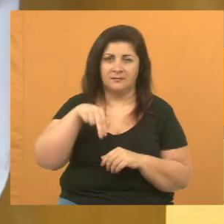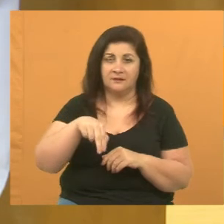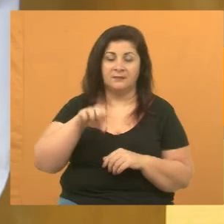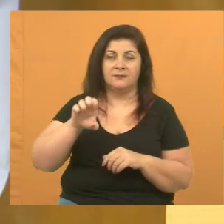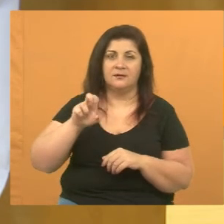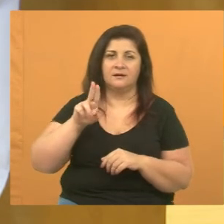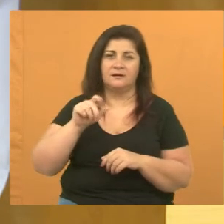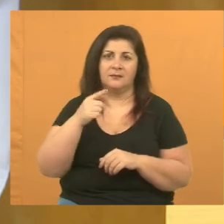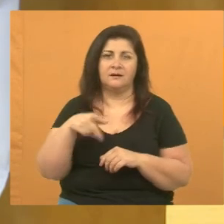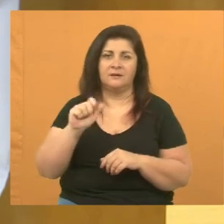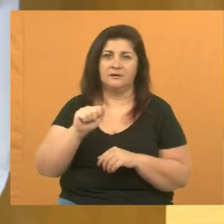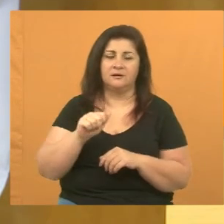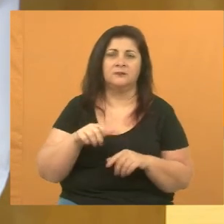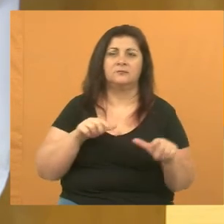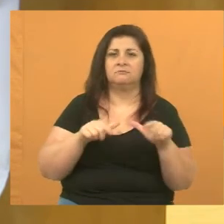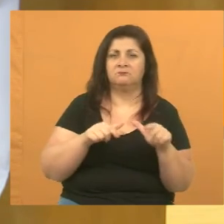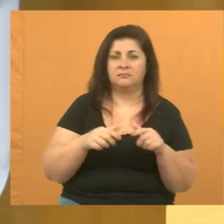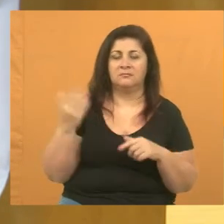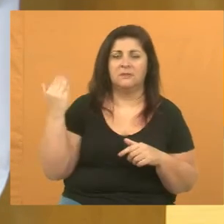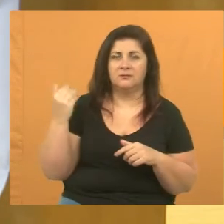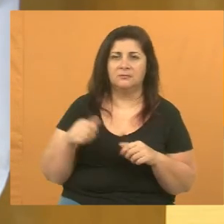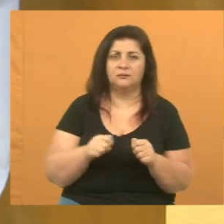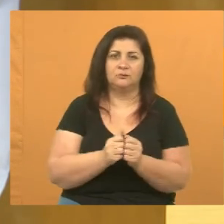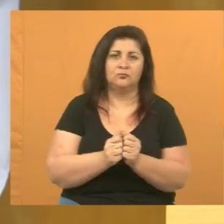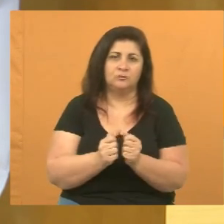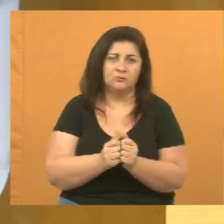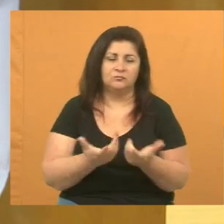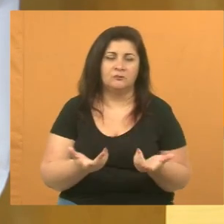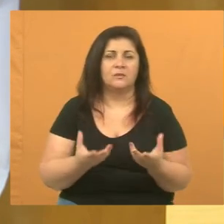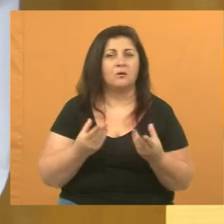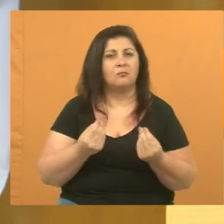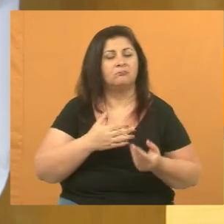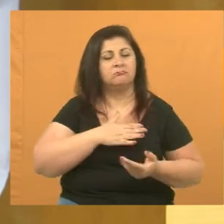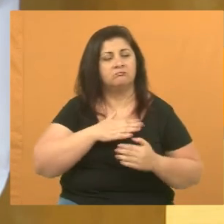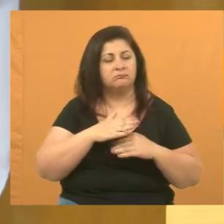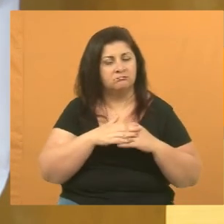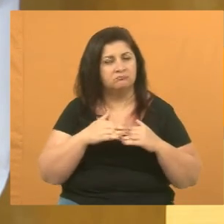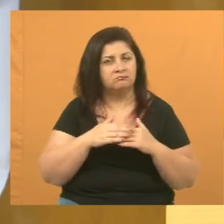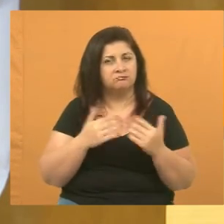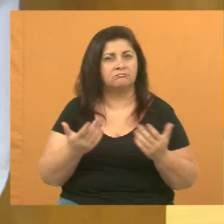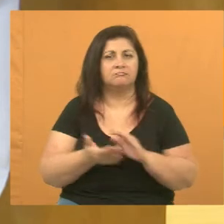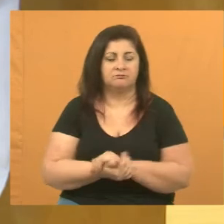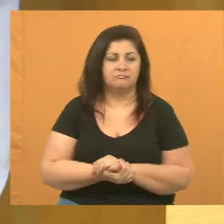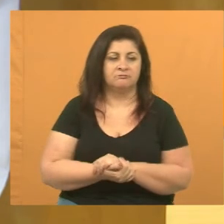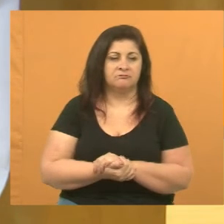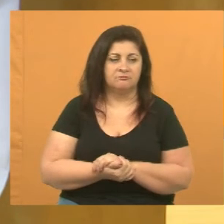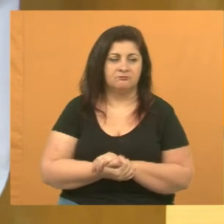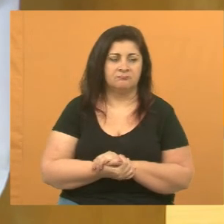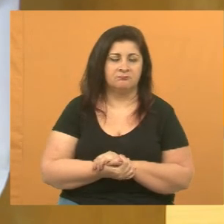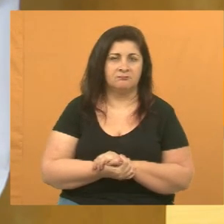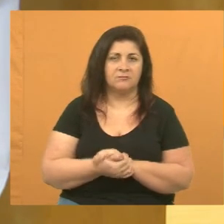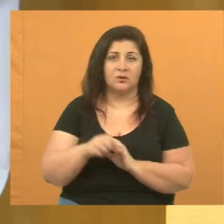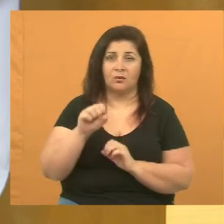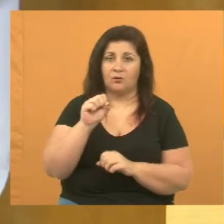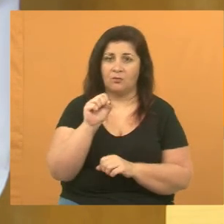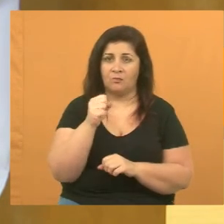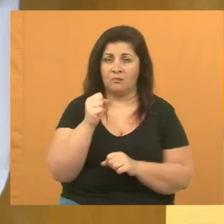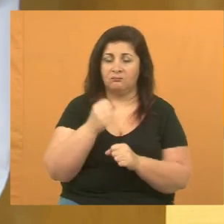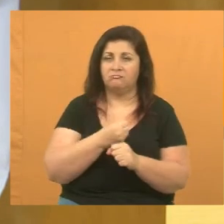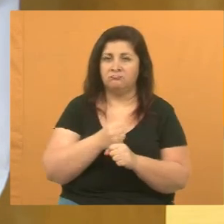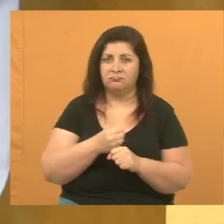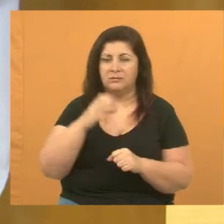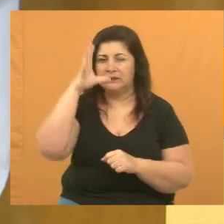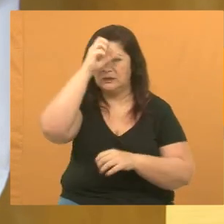gente trabalhava com muita cordialidade na Fundação Prolar. Então, foi 8 anos que eu